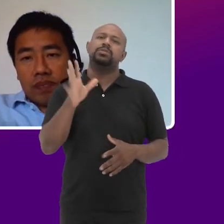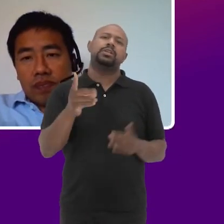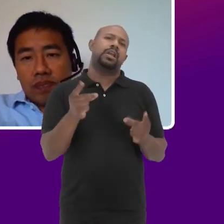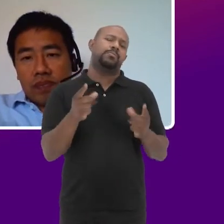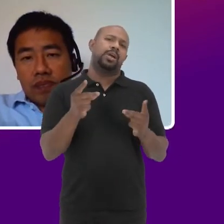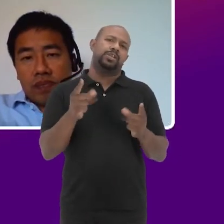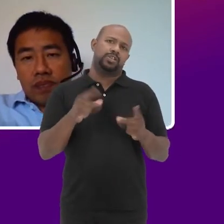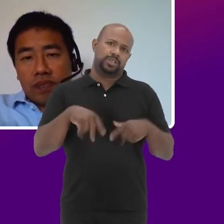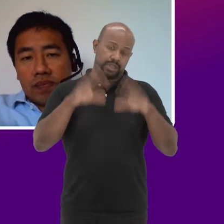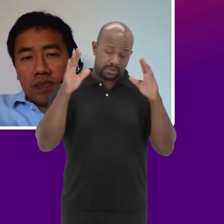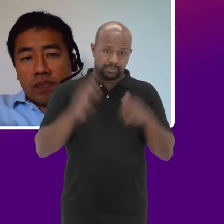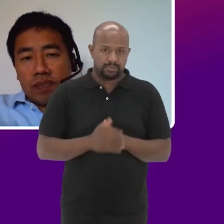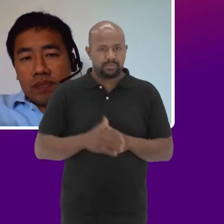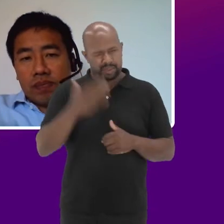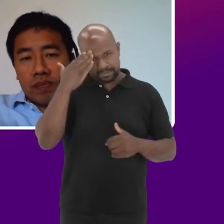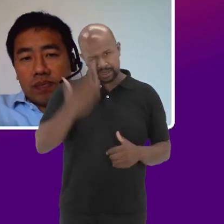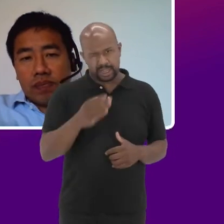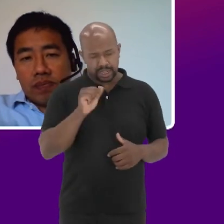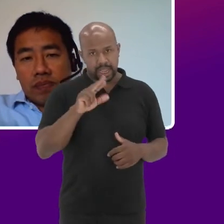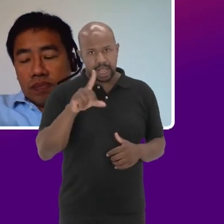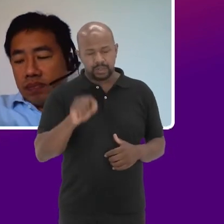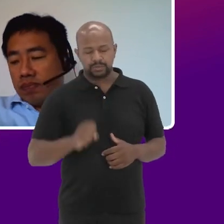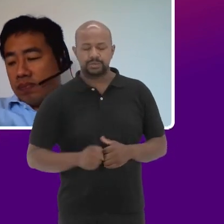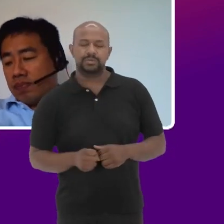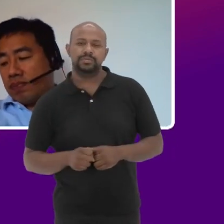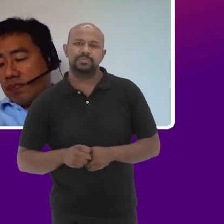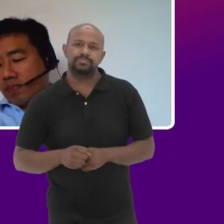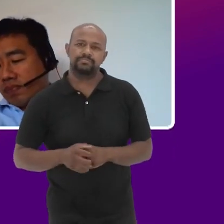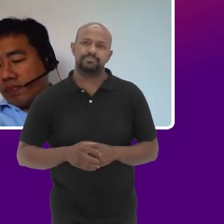já estão há mais tempo. Obrigado, Carlos.